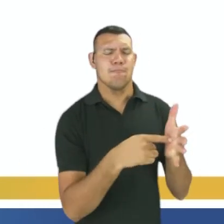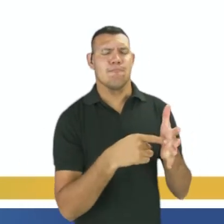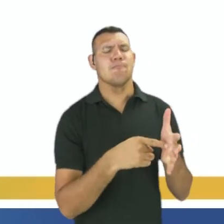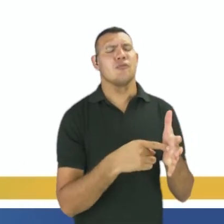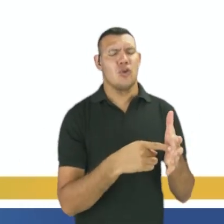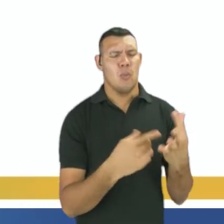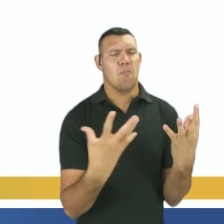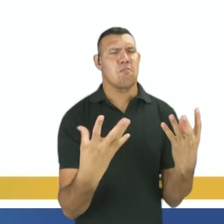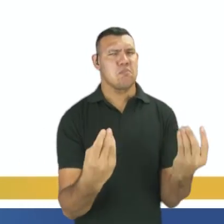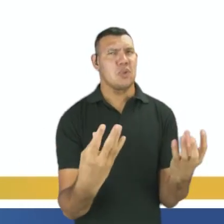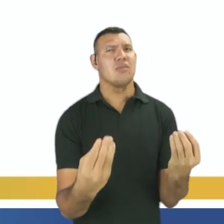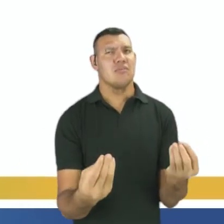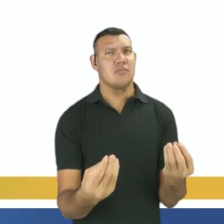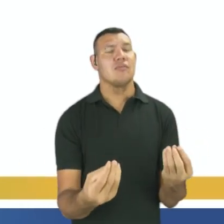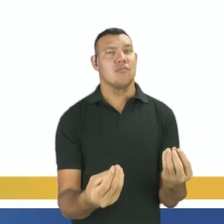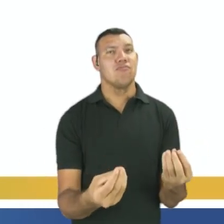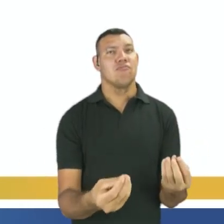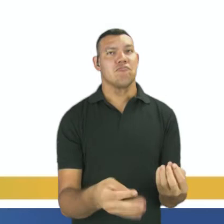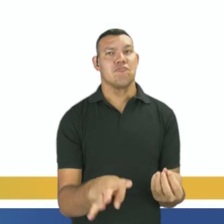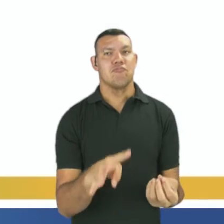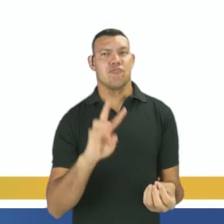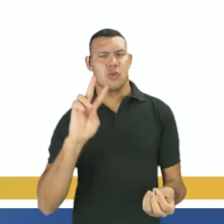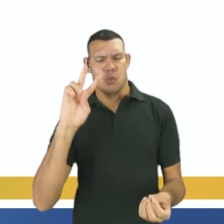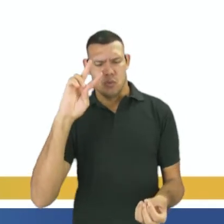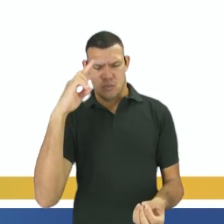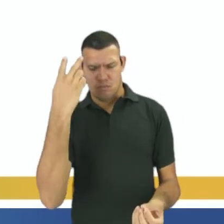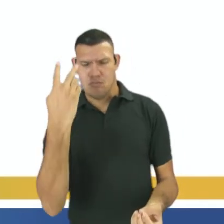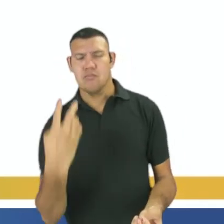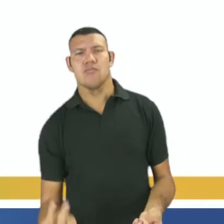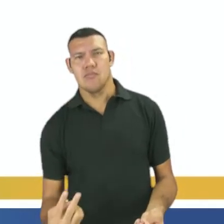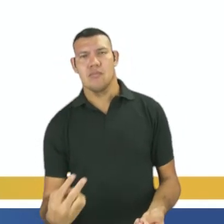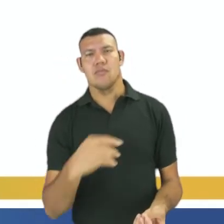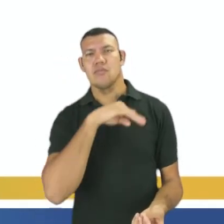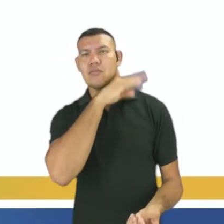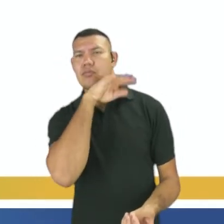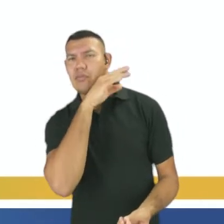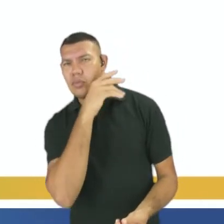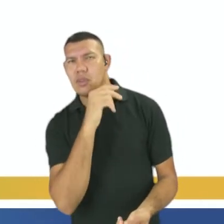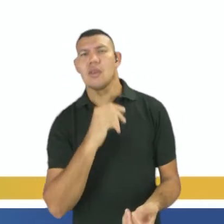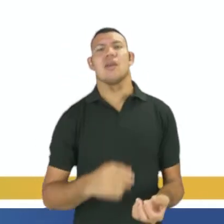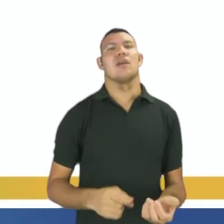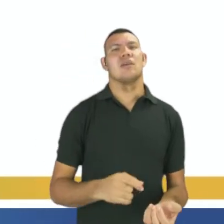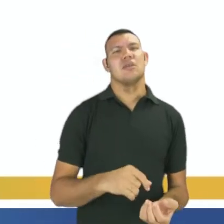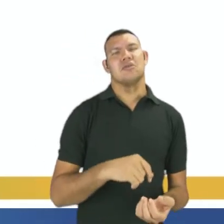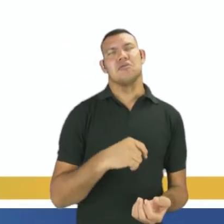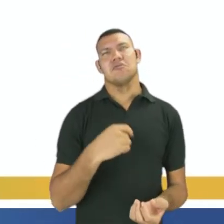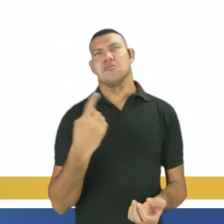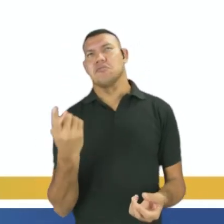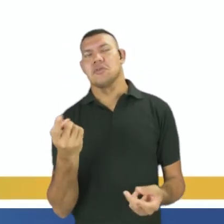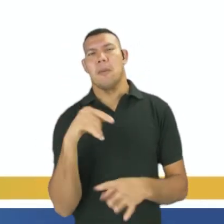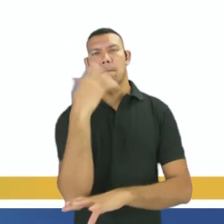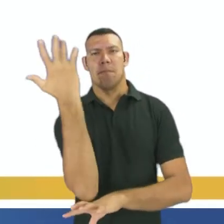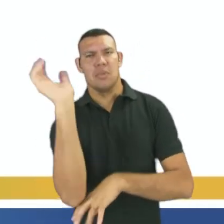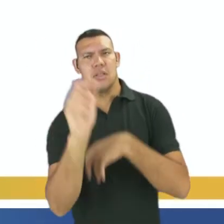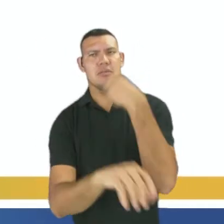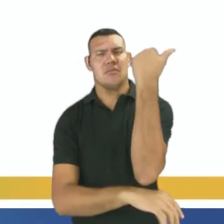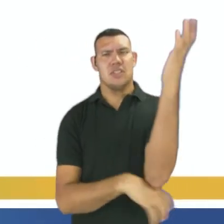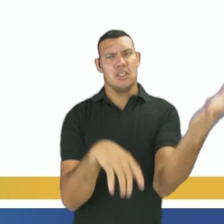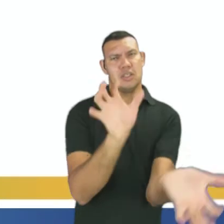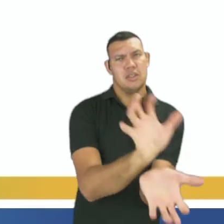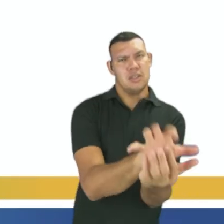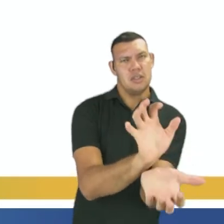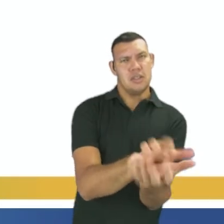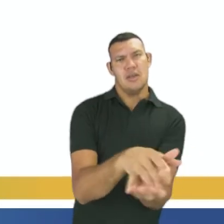né sendo reconhecido por milhares de espécies de animais e vegetais né várias espécies de insetos e anfíbios mamíferos répteis